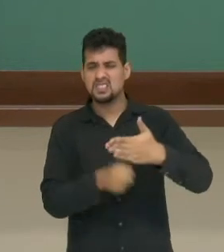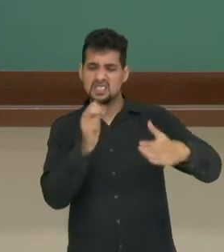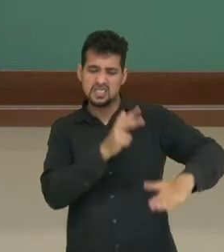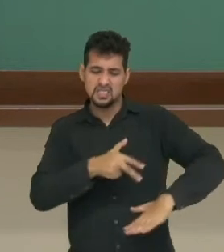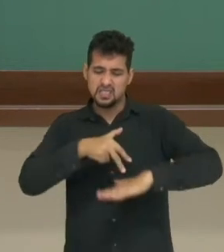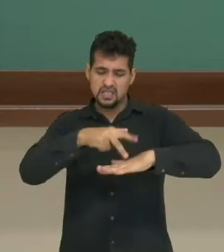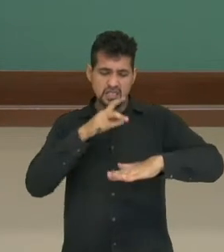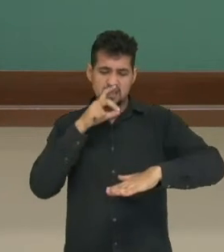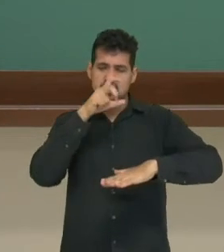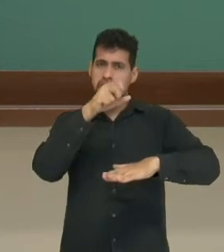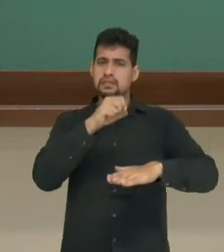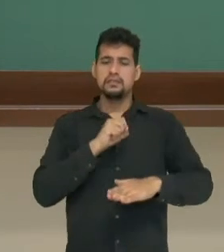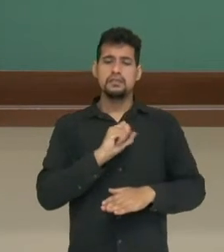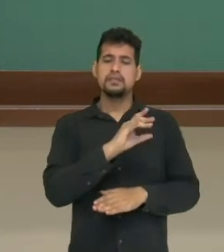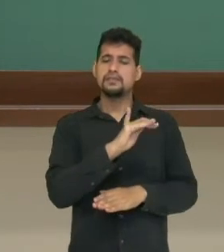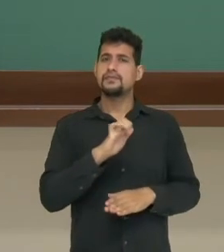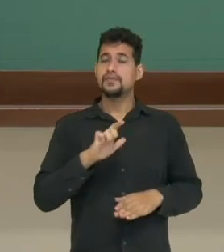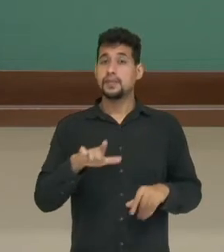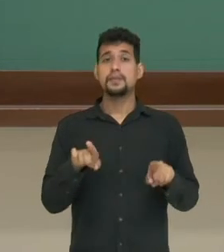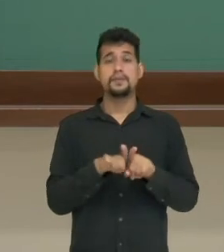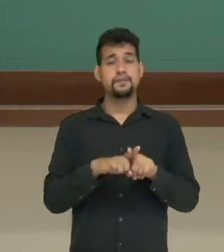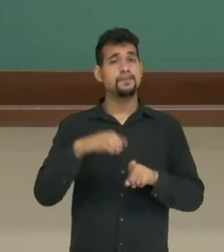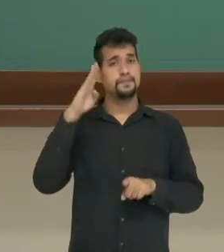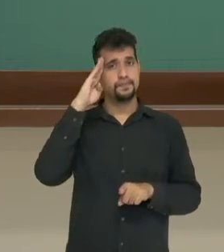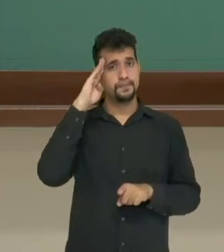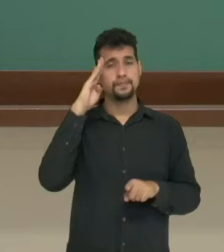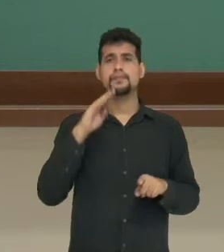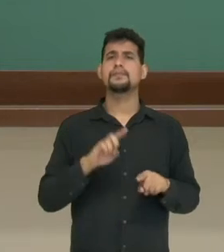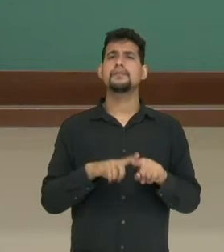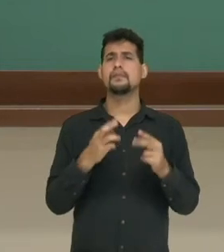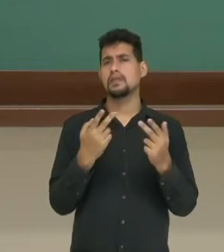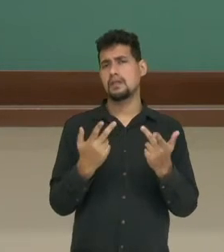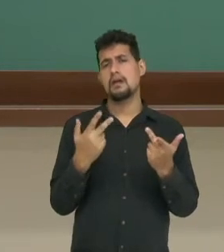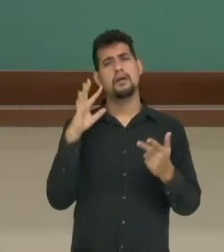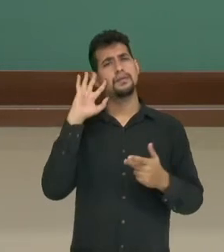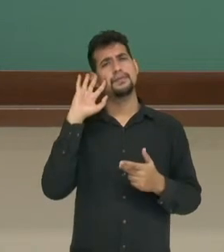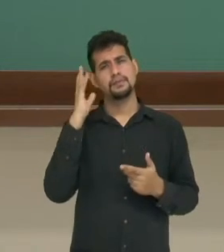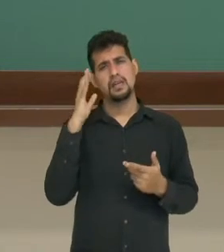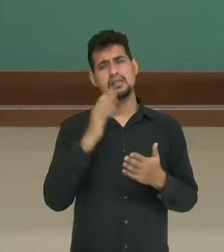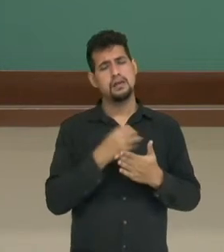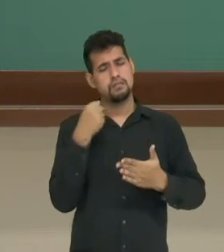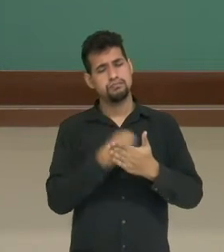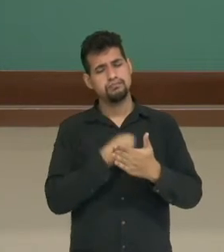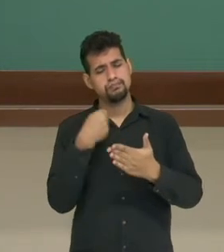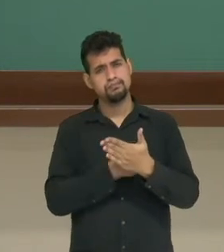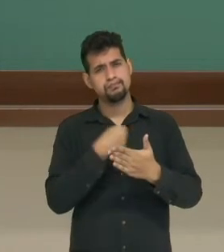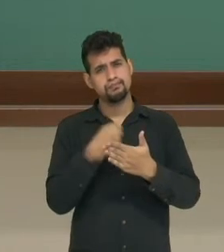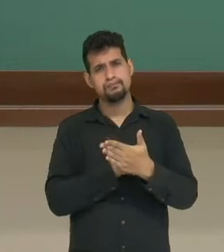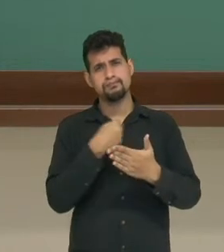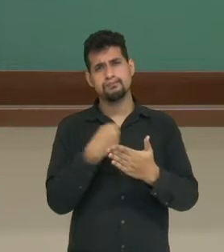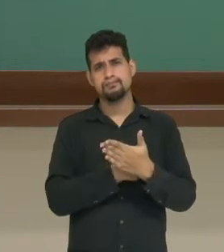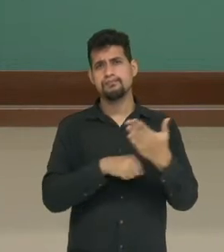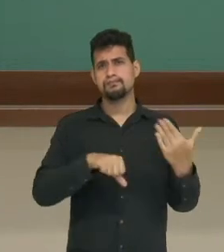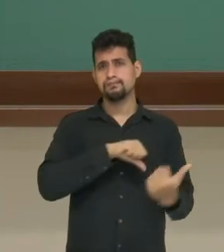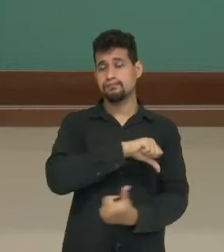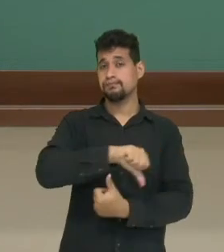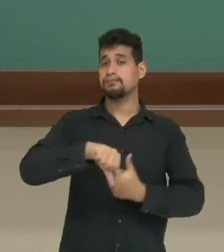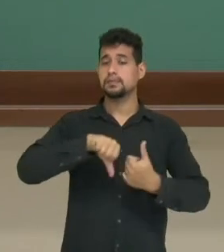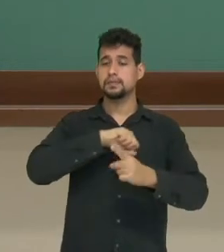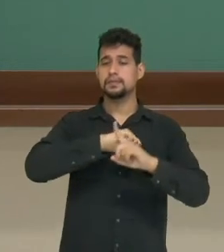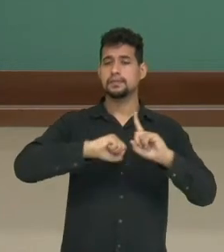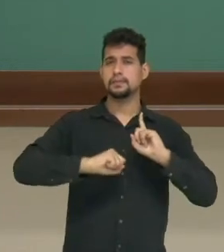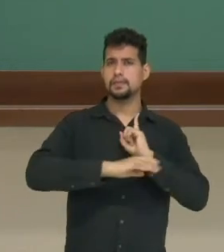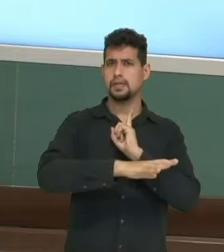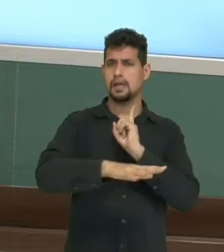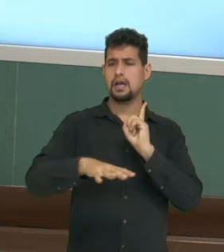resistência civil à ditadura militar, como nesses casos, então, de defesa de mudanças na